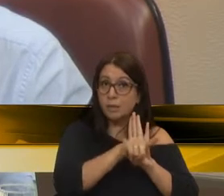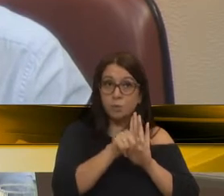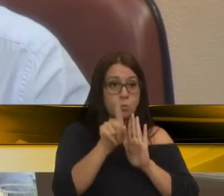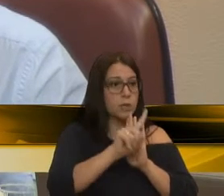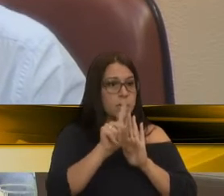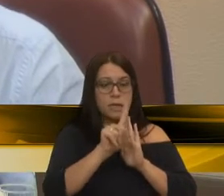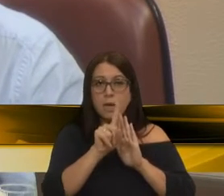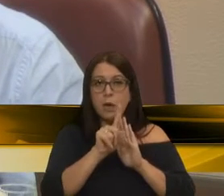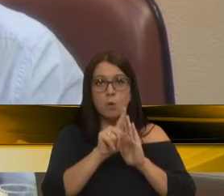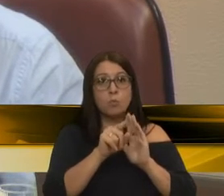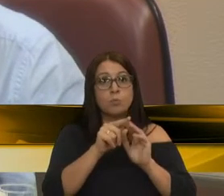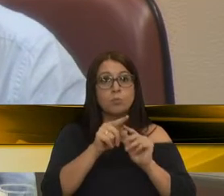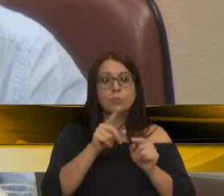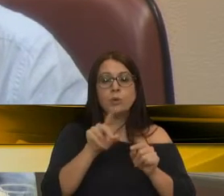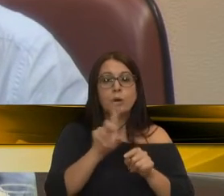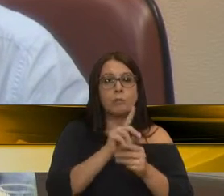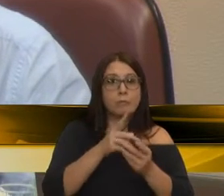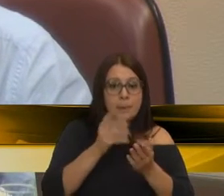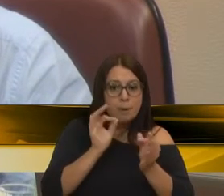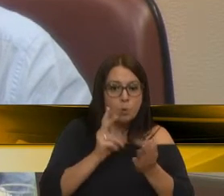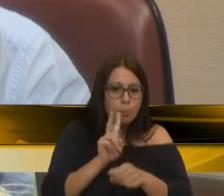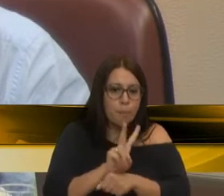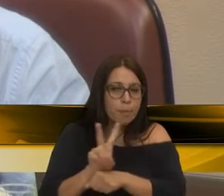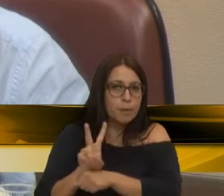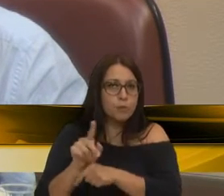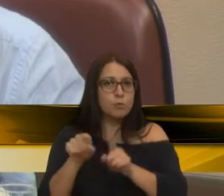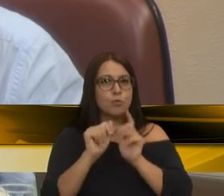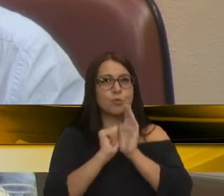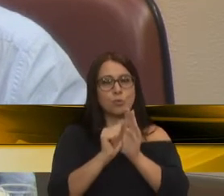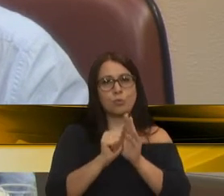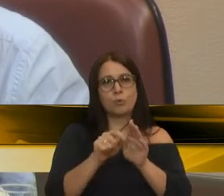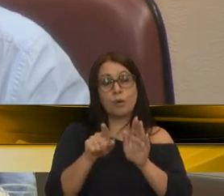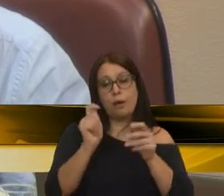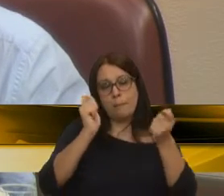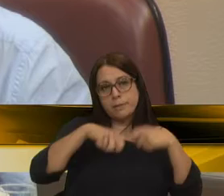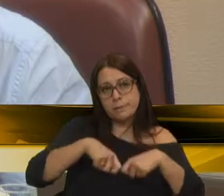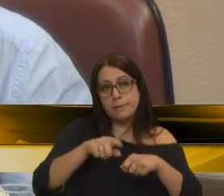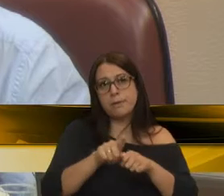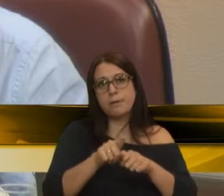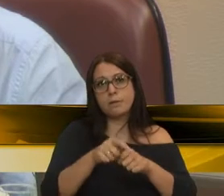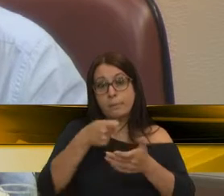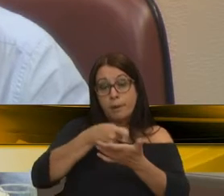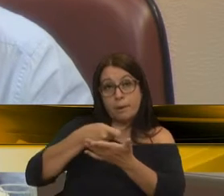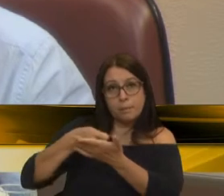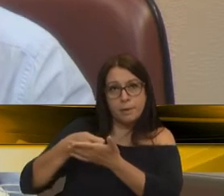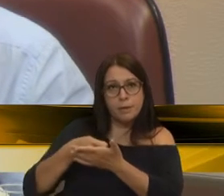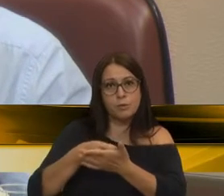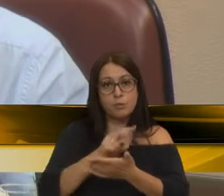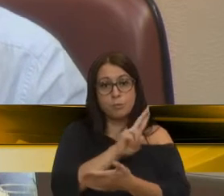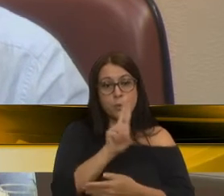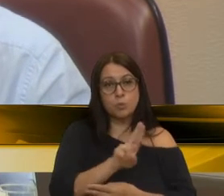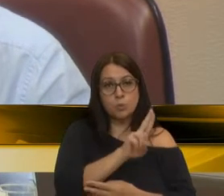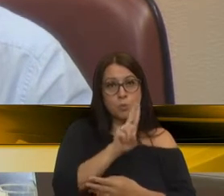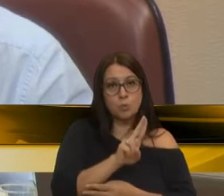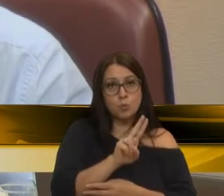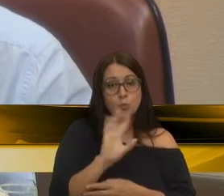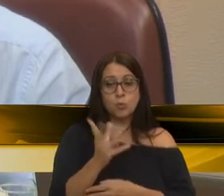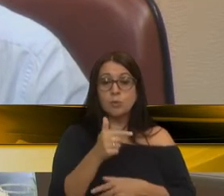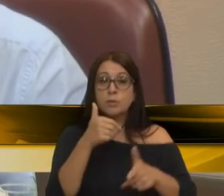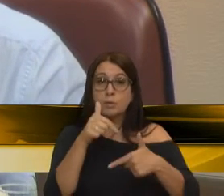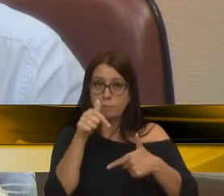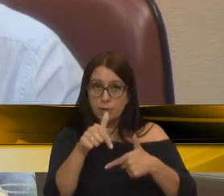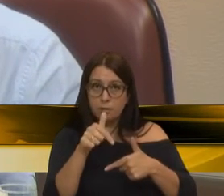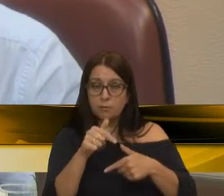descuidando de sua adequação a patamares compatíveis com a capacidade de pagamento dos usuários do serviço